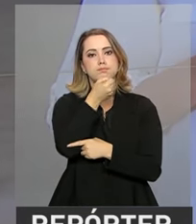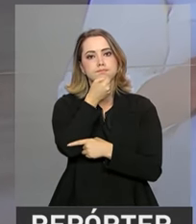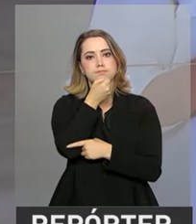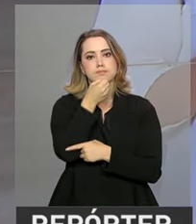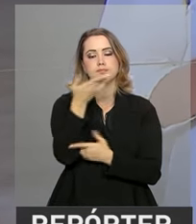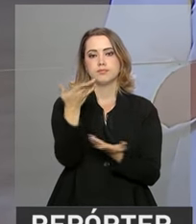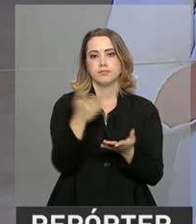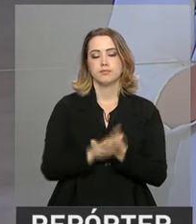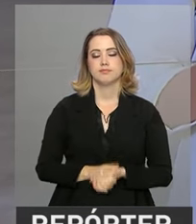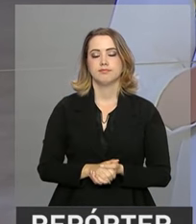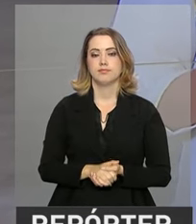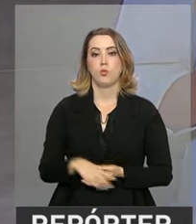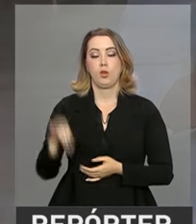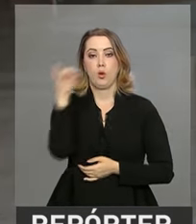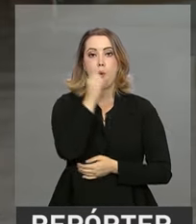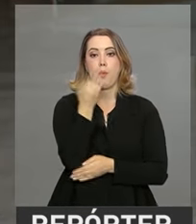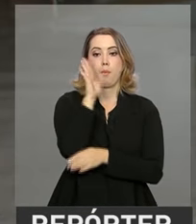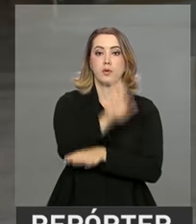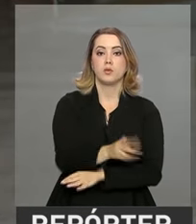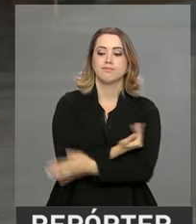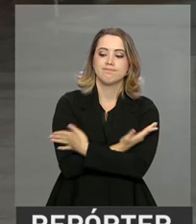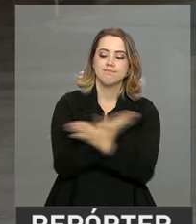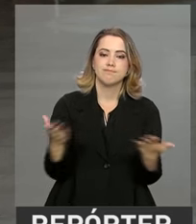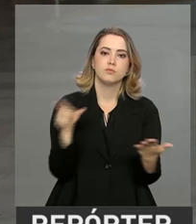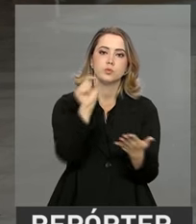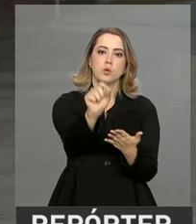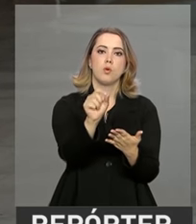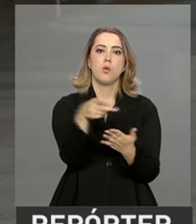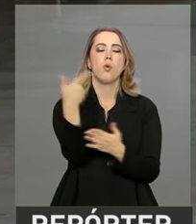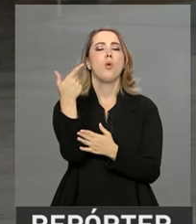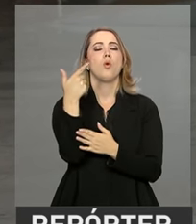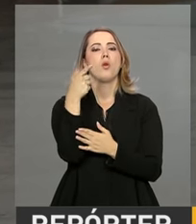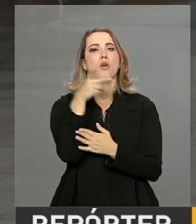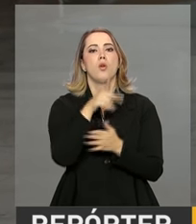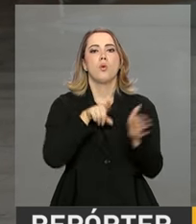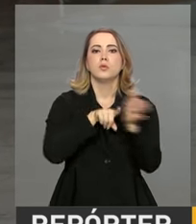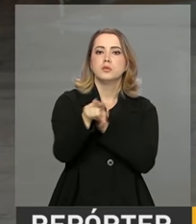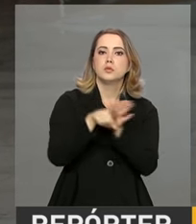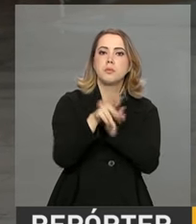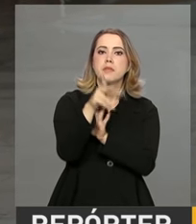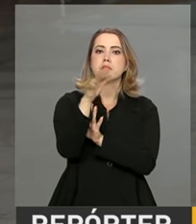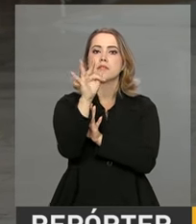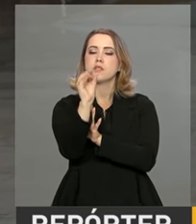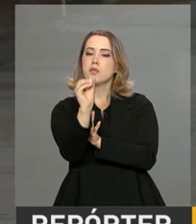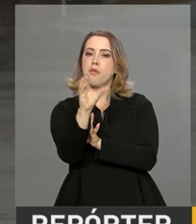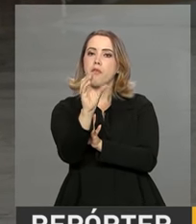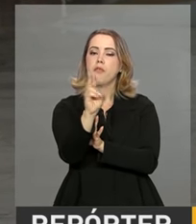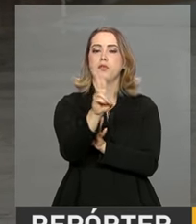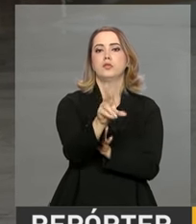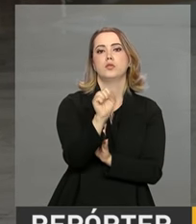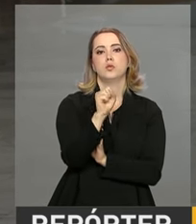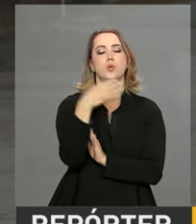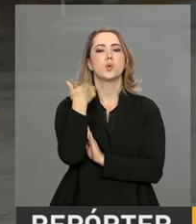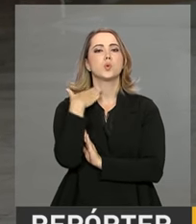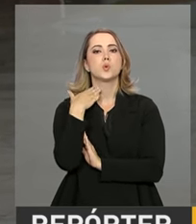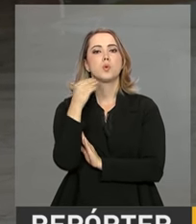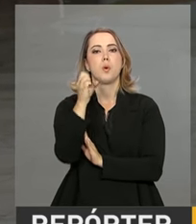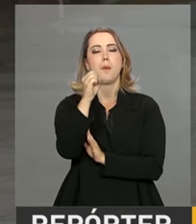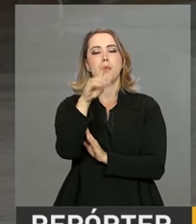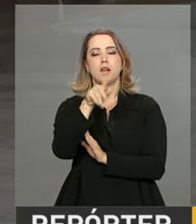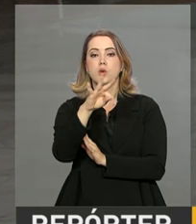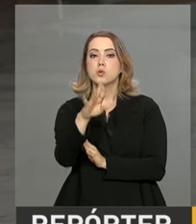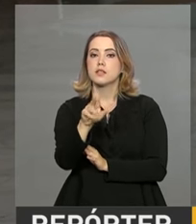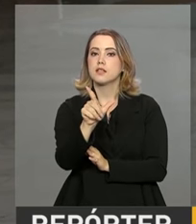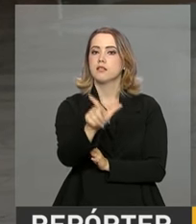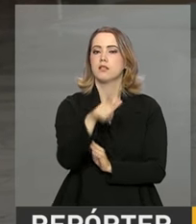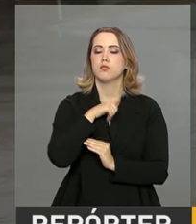tarde. Olá, José Luiz, boa tarde a todos. Segundo dados do Boletim Focus, uma publicação do Banco Central divulgada toda